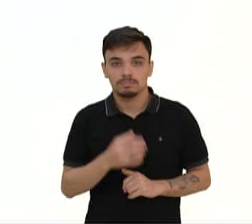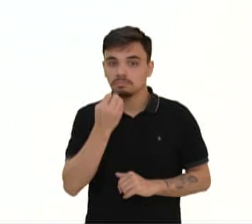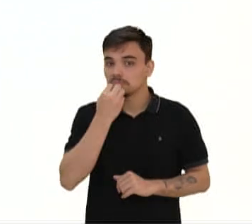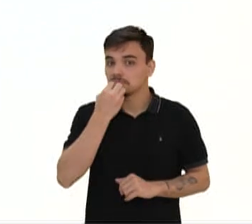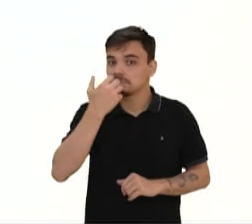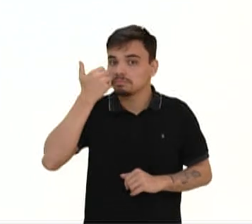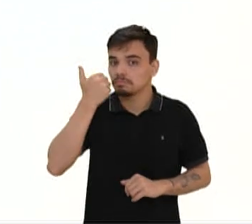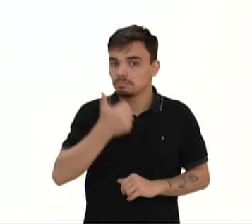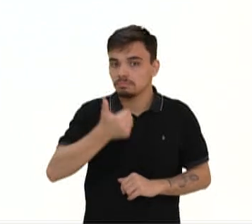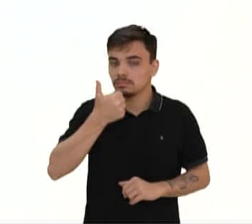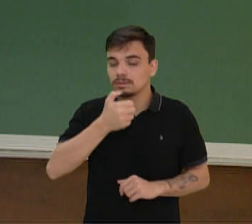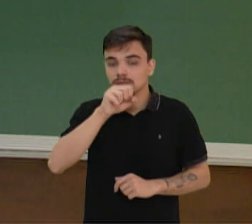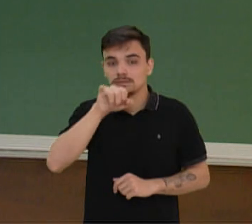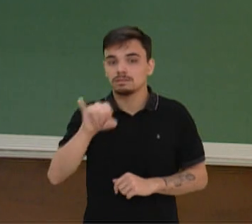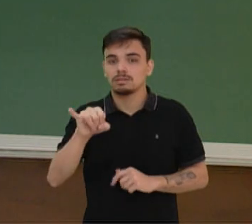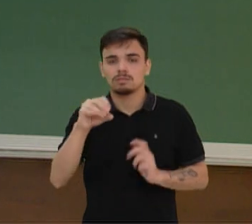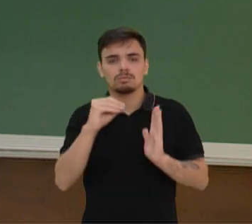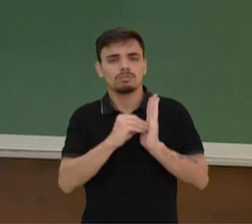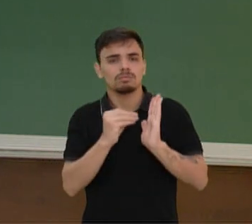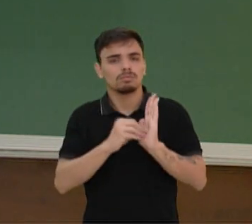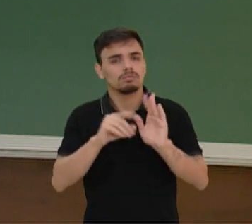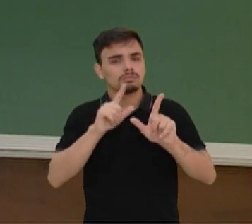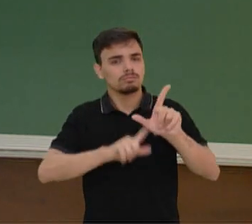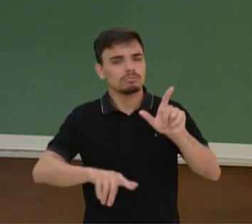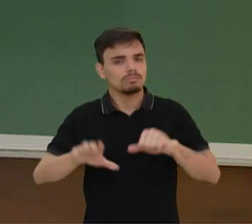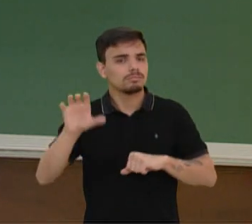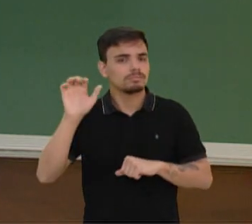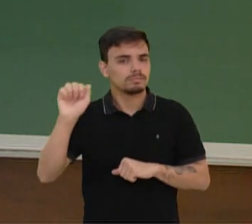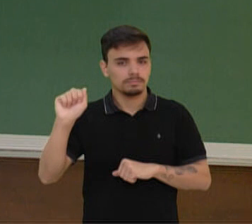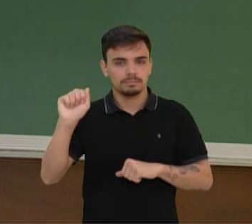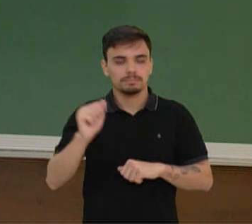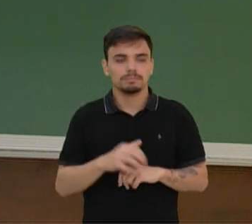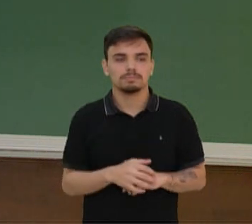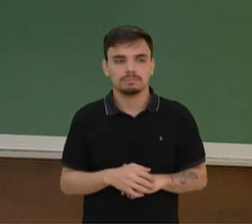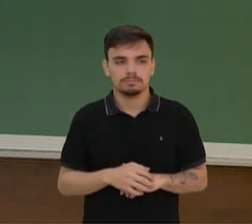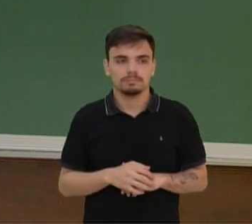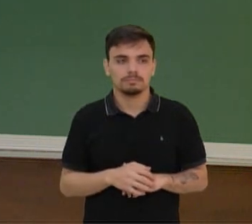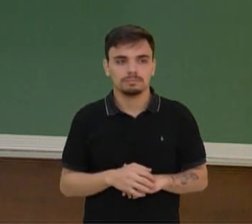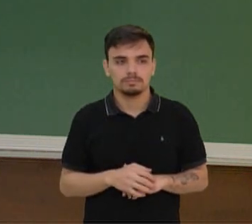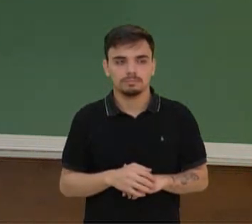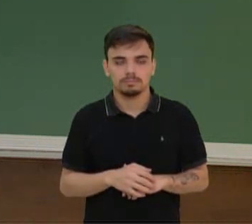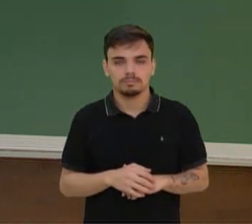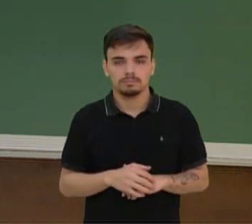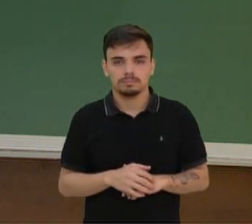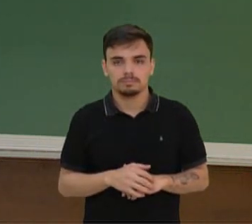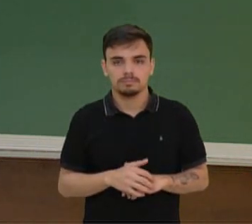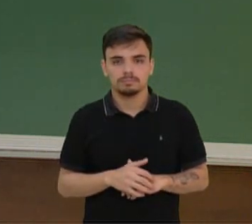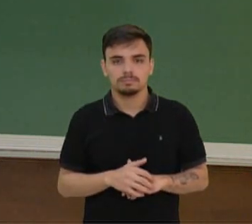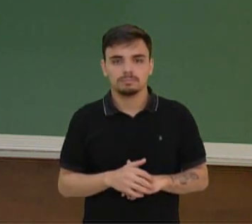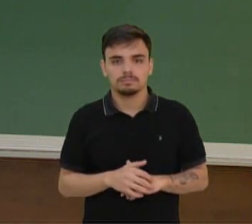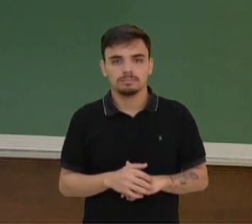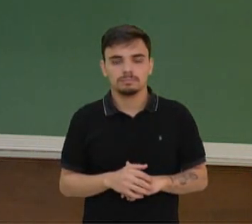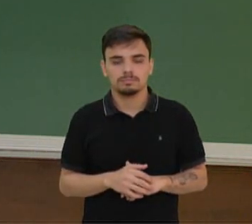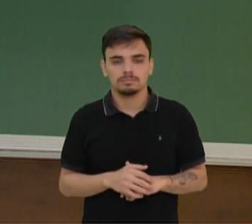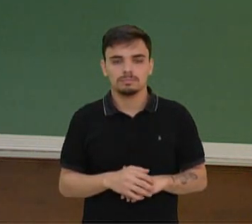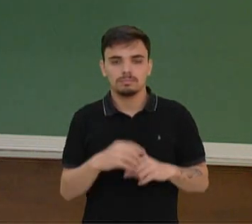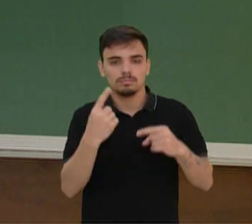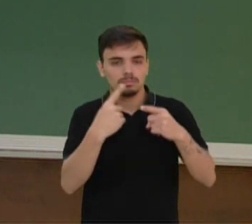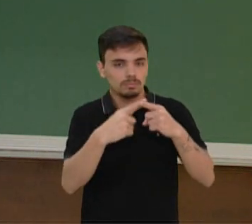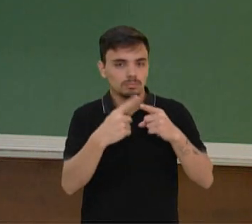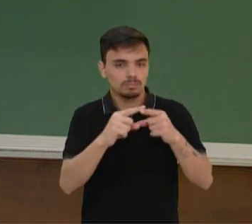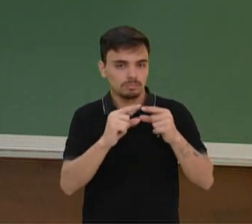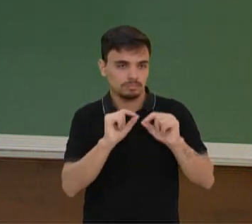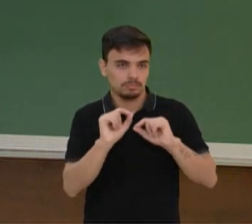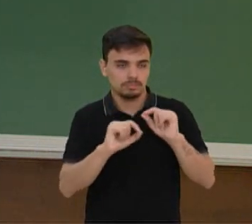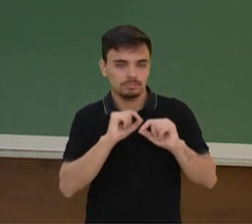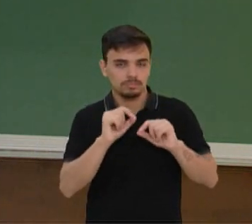Muito bem, parabéns para quem já identificou aqui. É a letra A. Por quê?